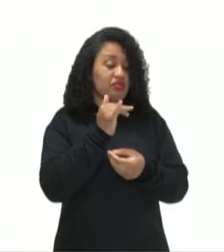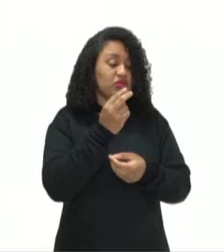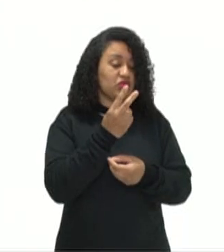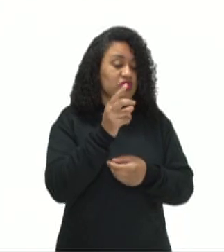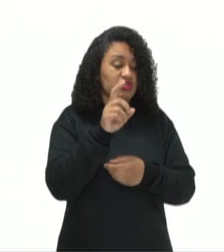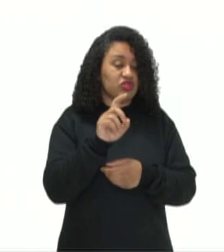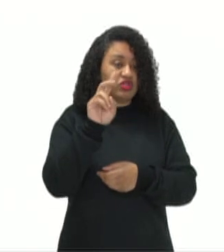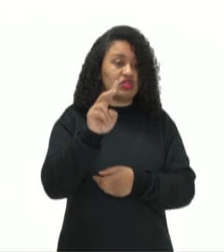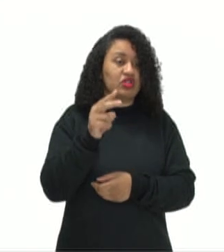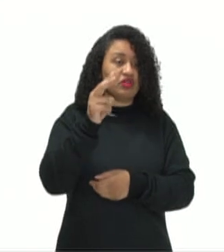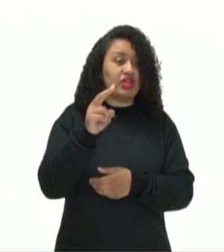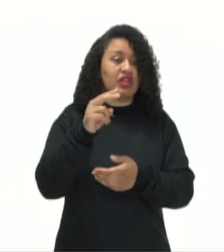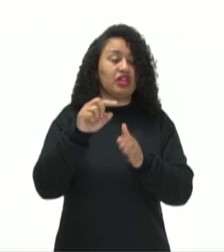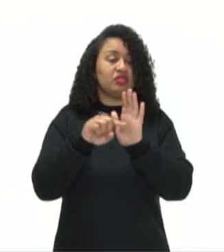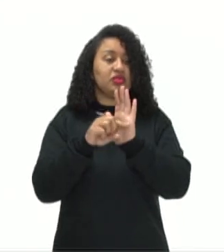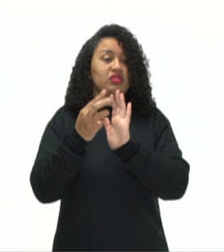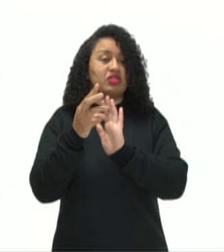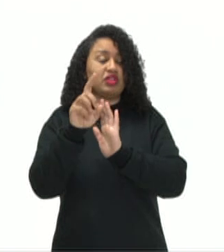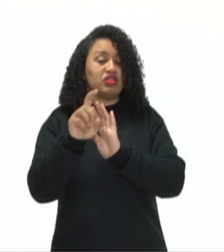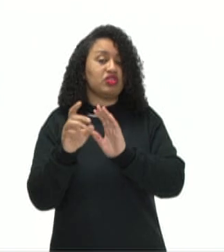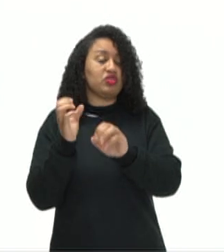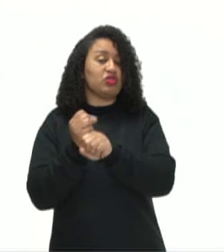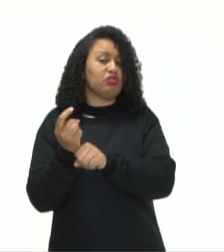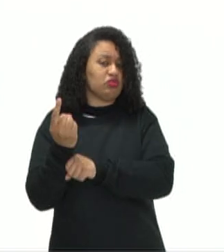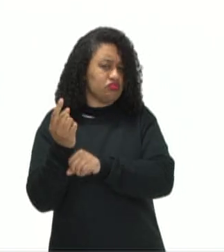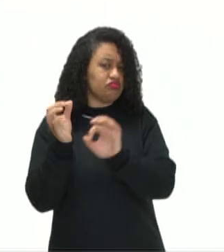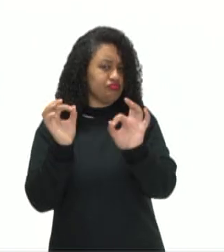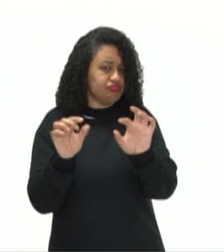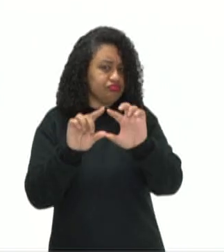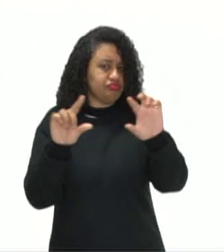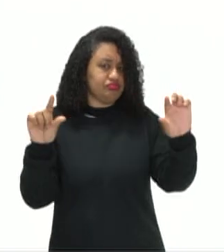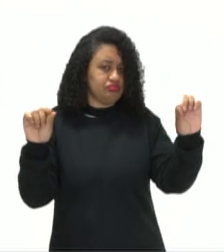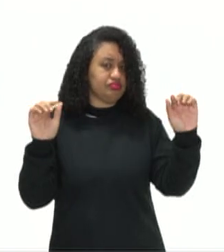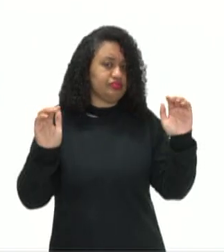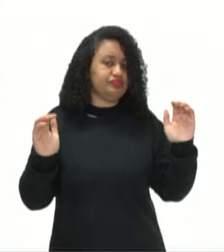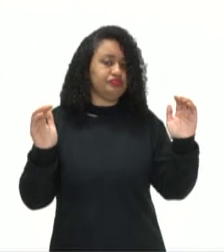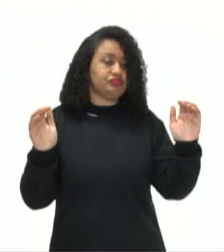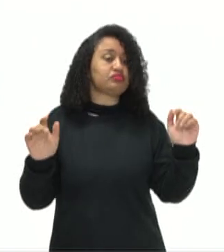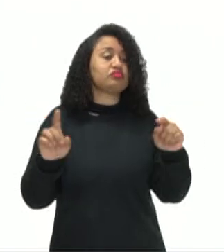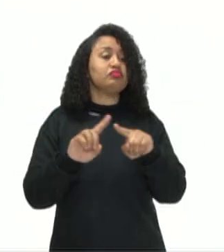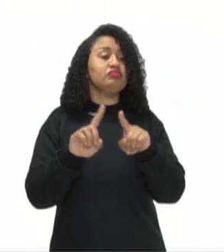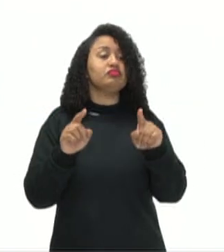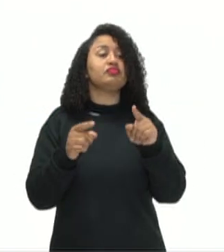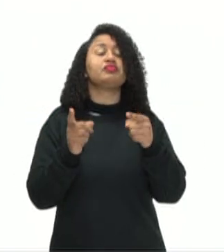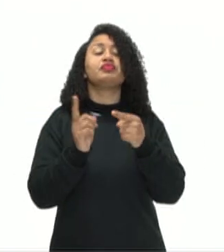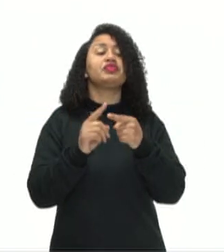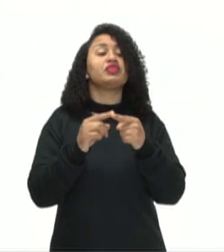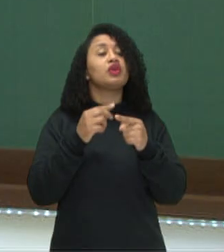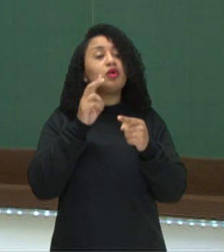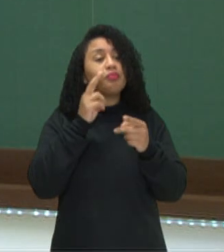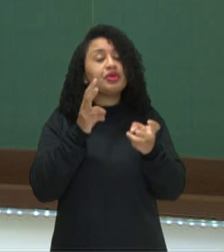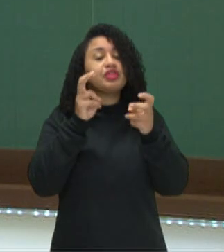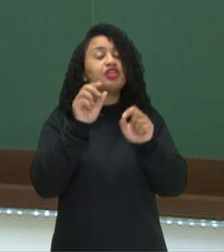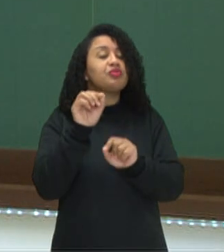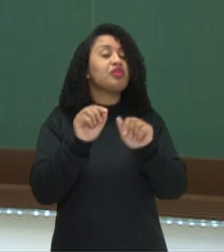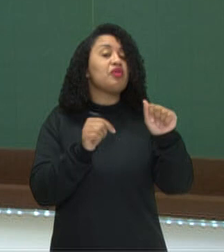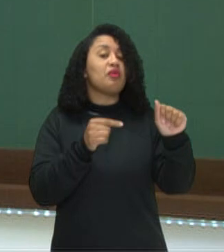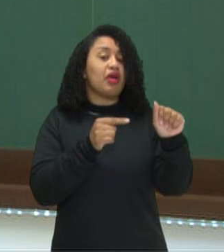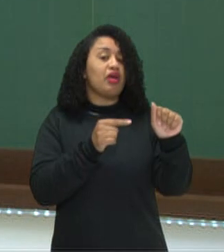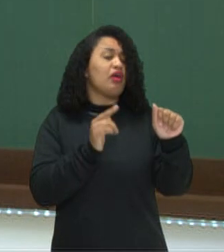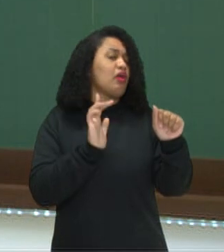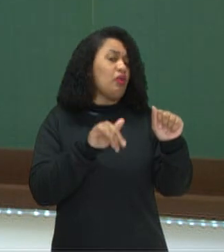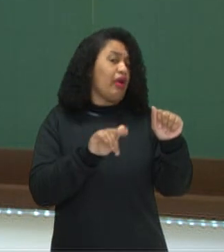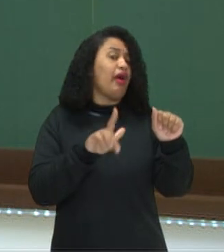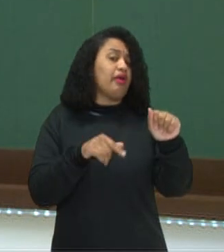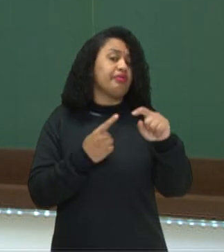ao quadrado menos 3x mais 1. Primeira coisa, observo o valor do a. O meu a é